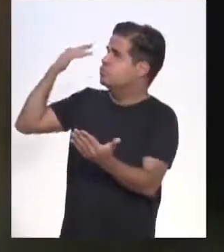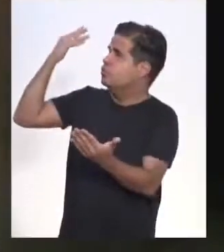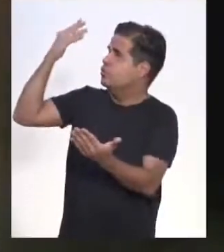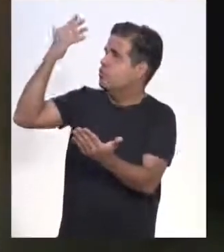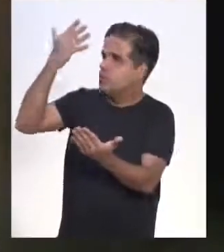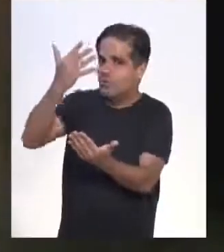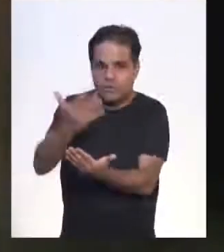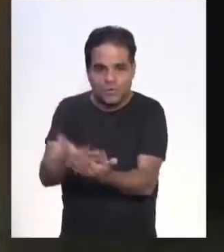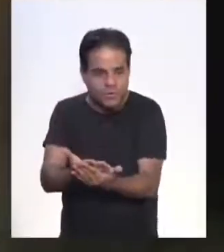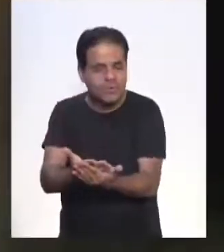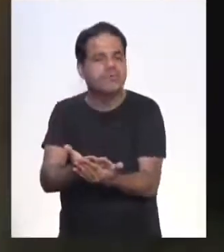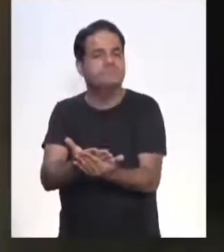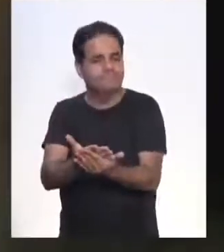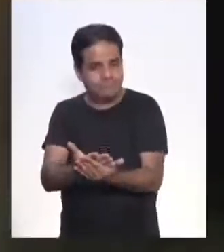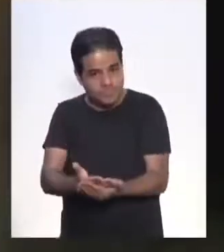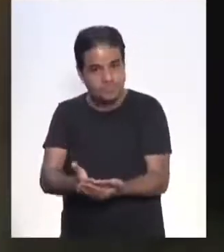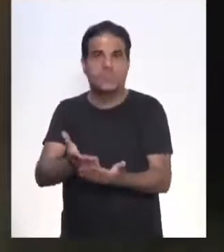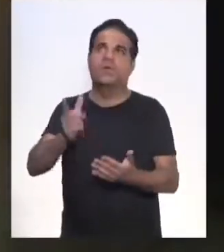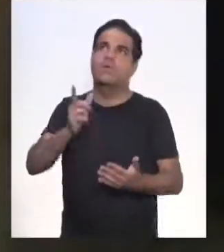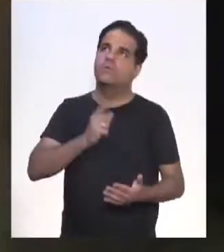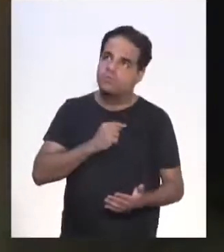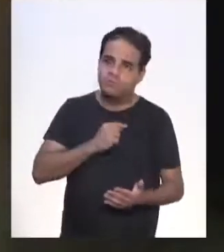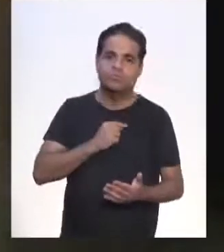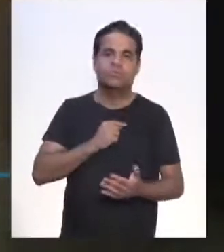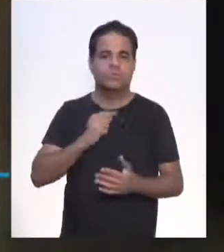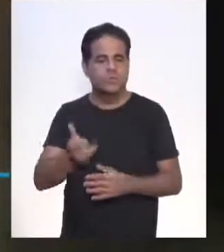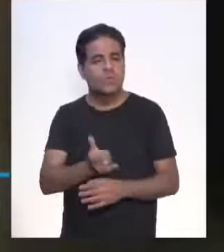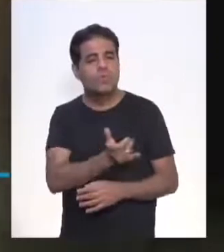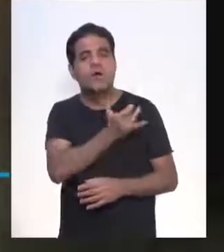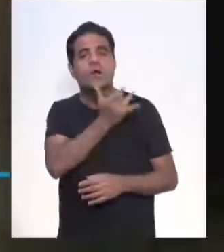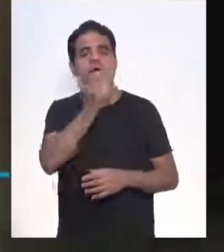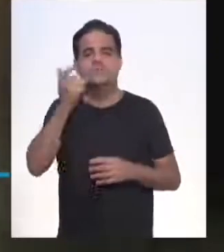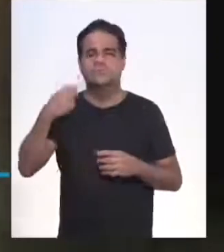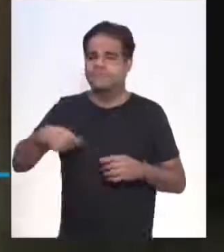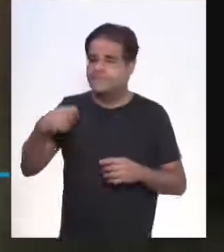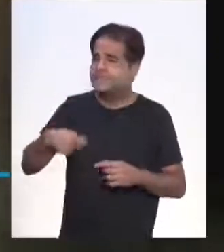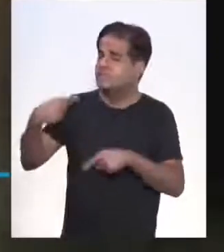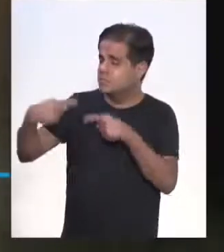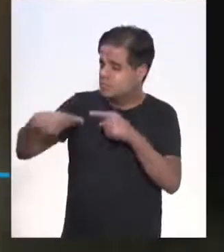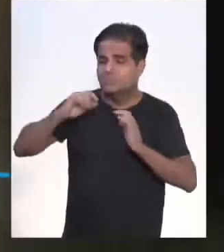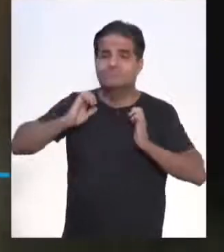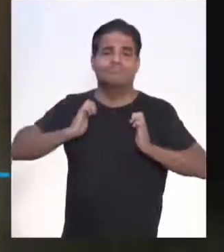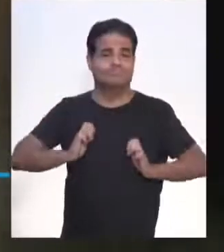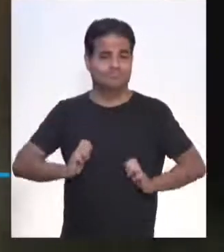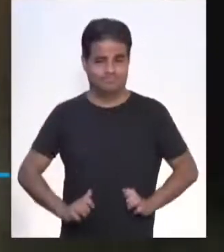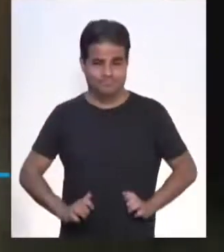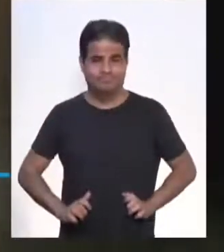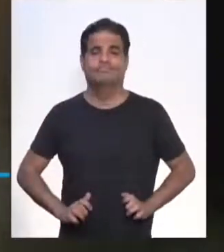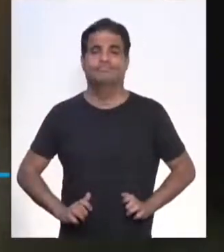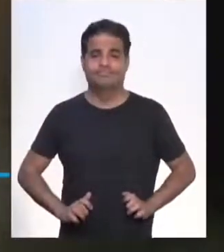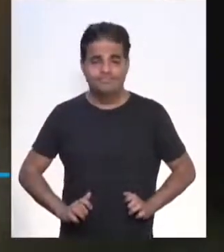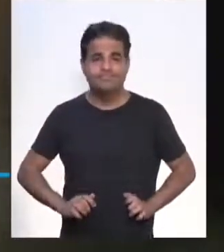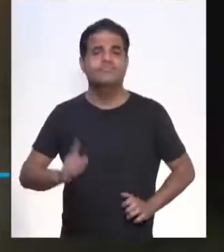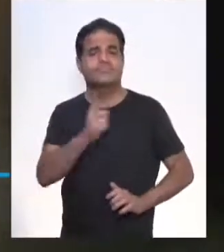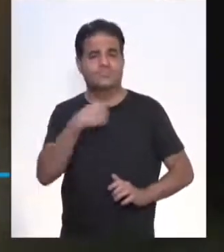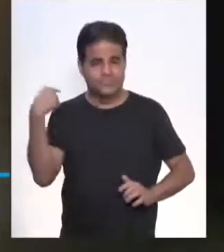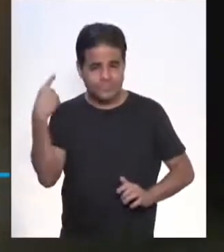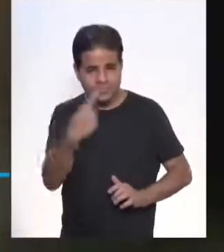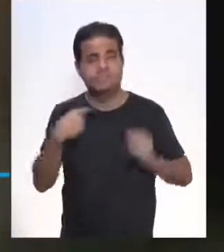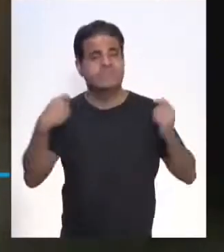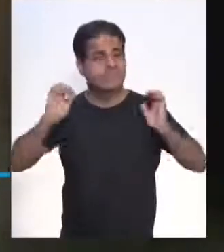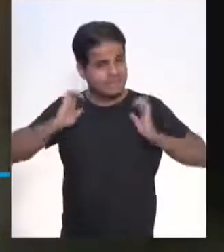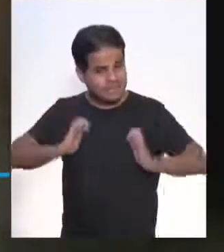porque, bom, quanto que a gente não precisa discutir ética, pessoal, hoje,